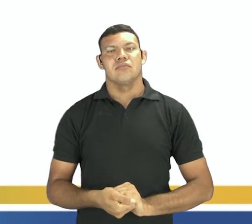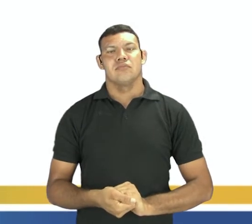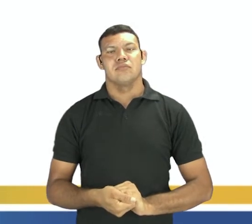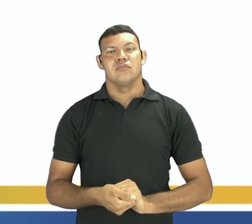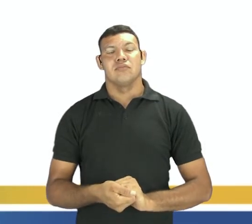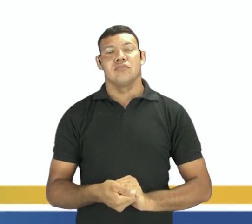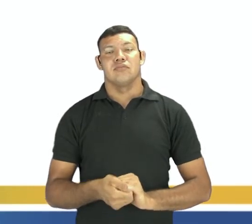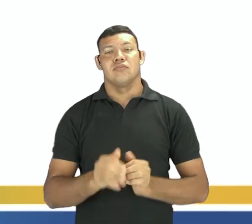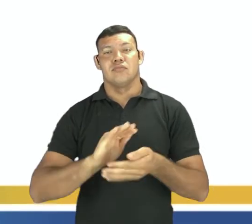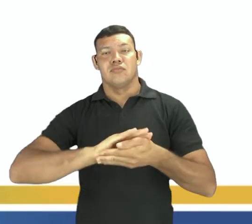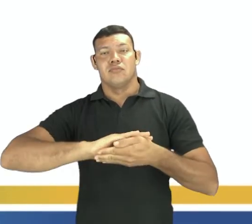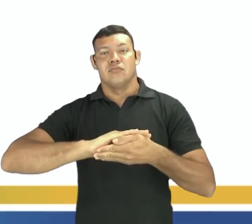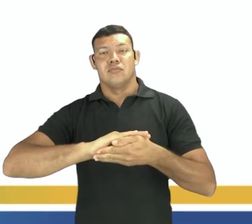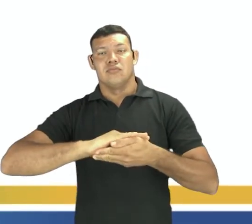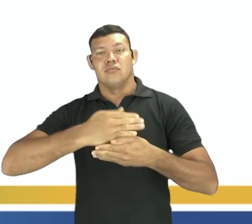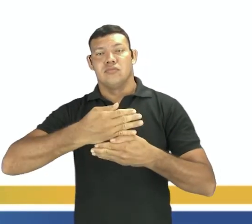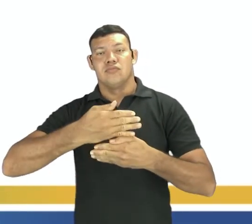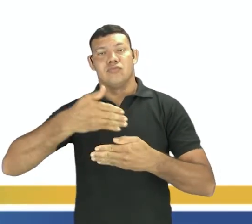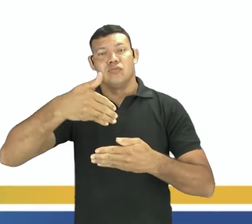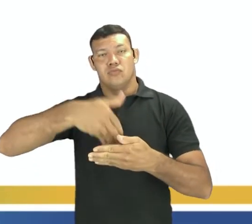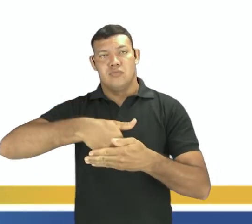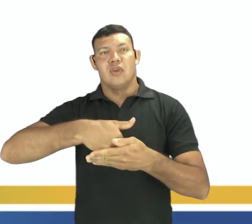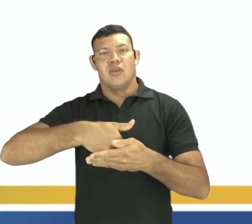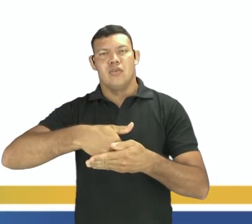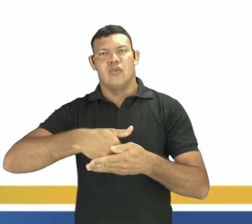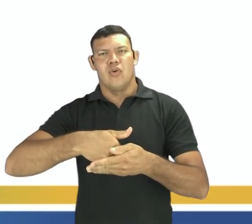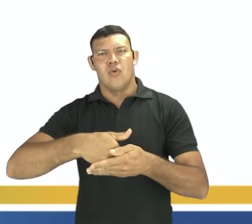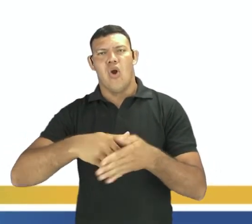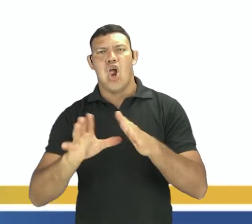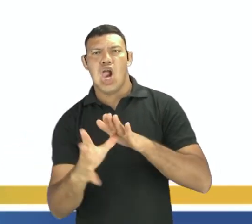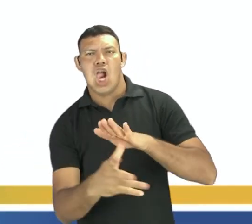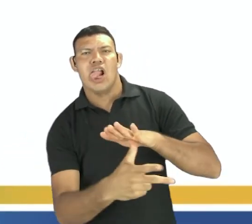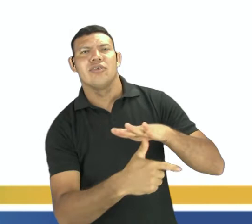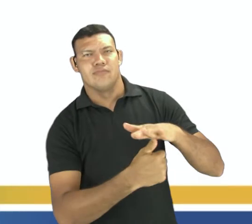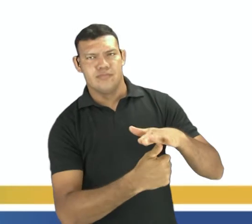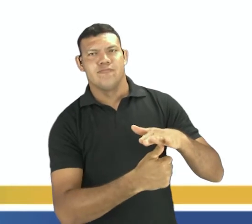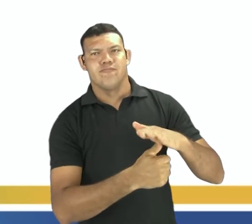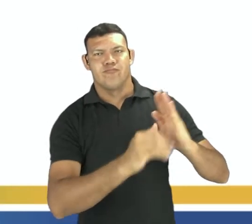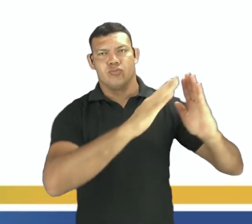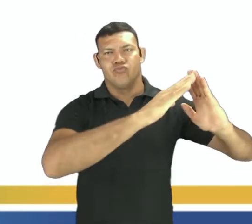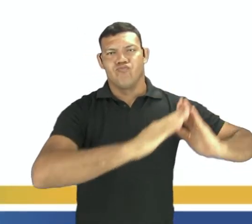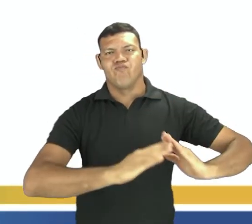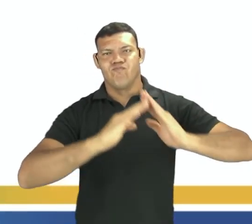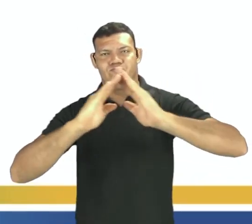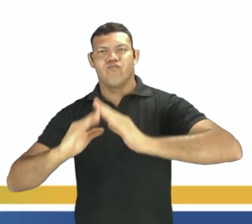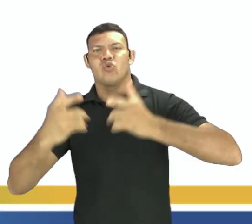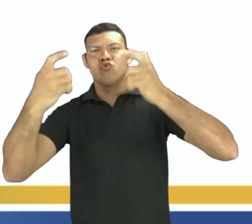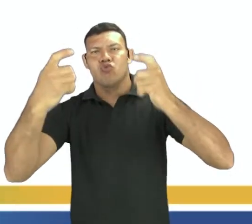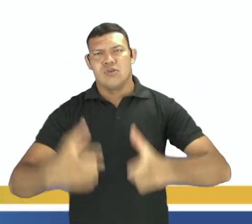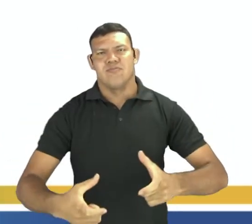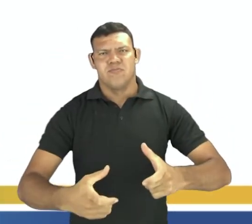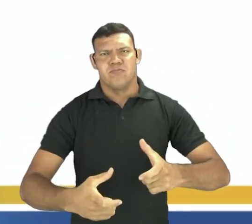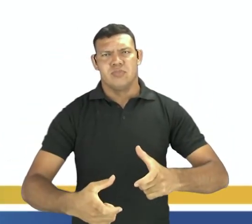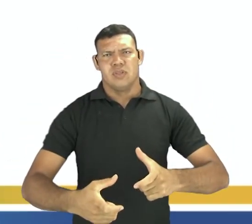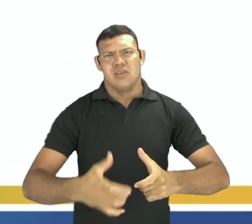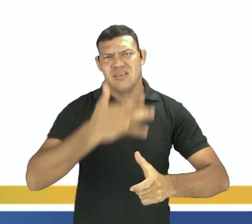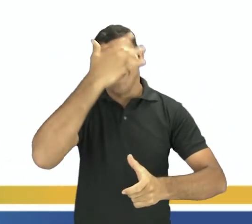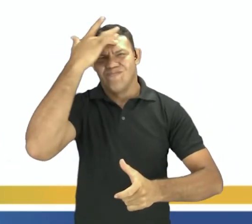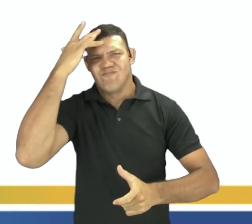foi roubada em minha vizinhança, ou em meu bairro, ok? Não sabemos quem praticou a